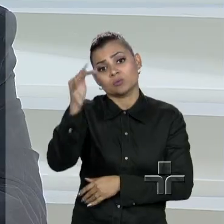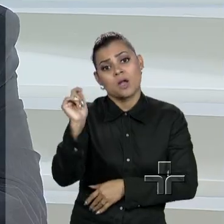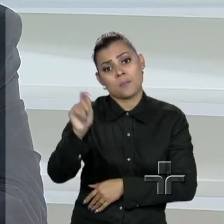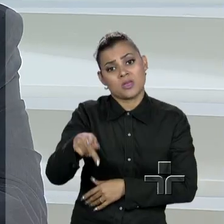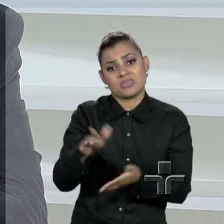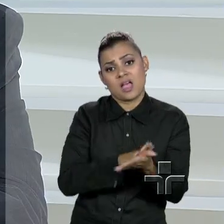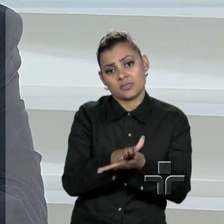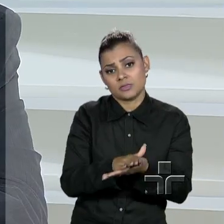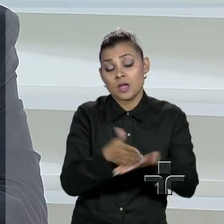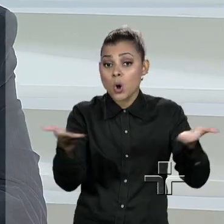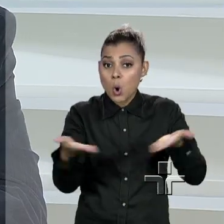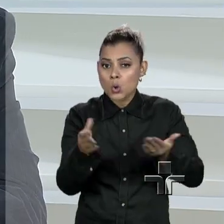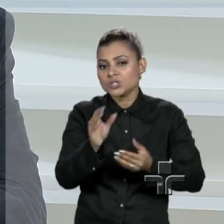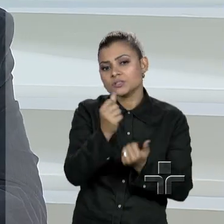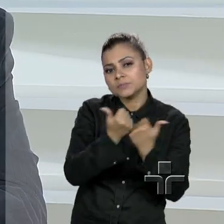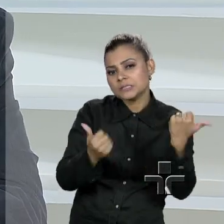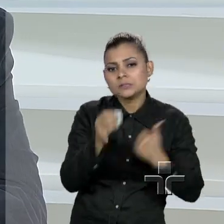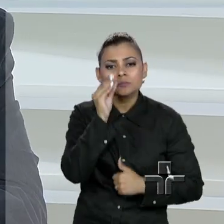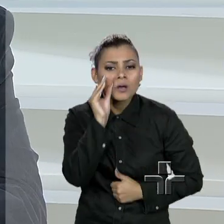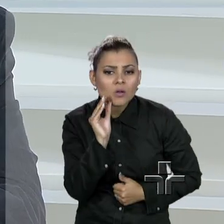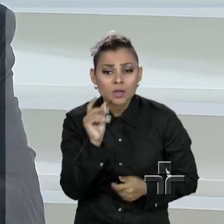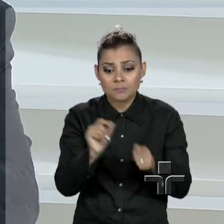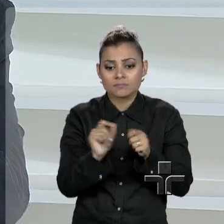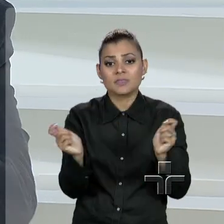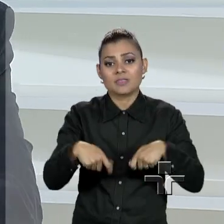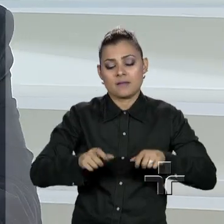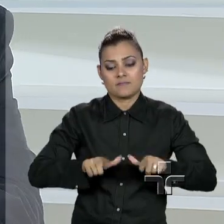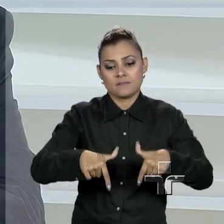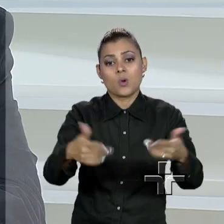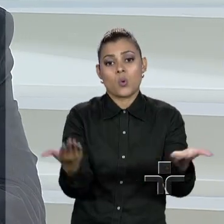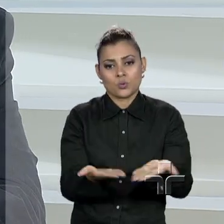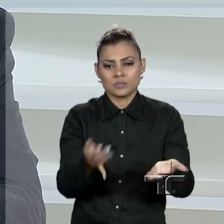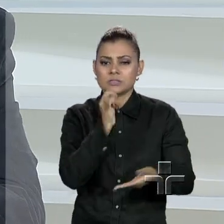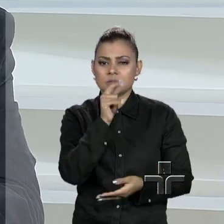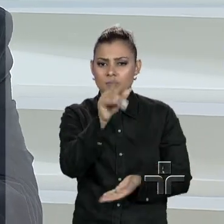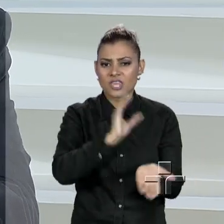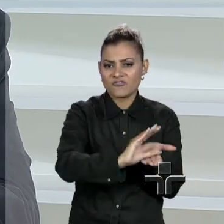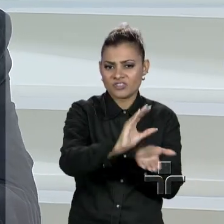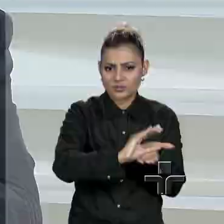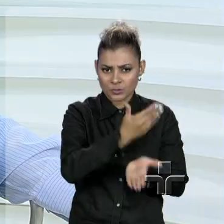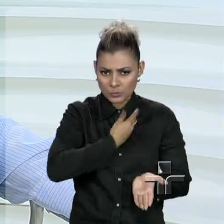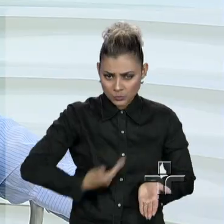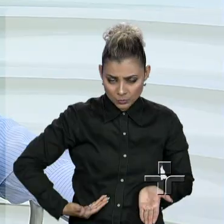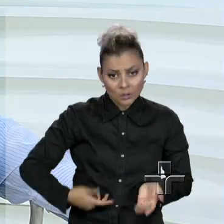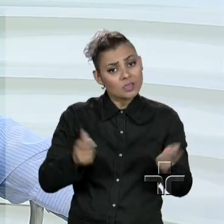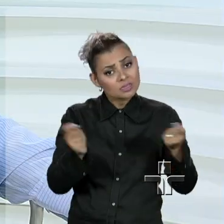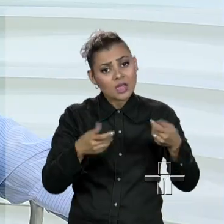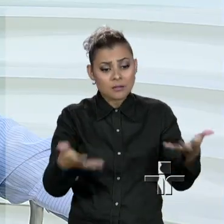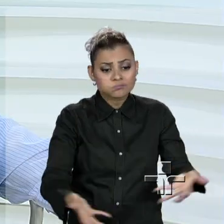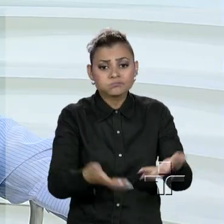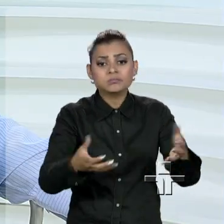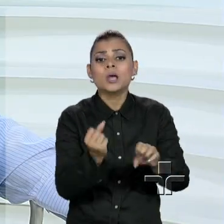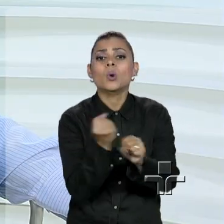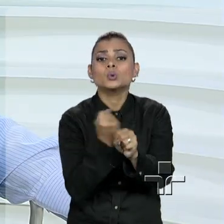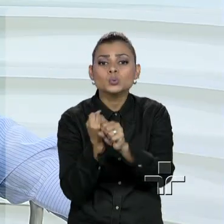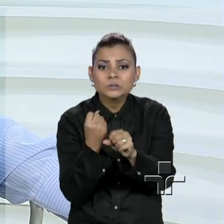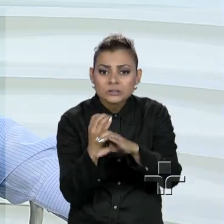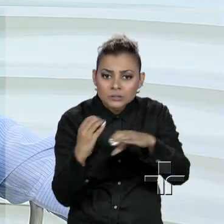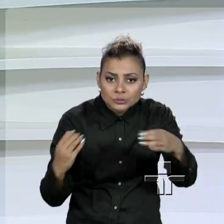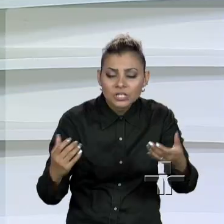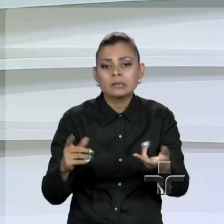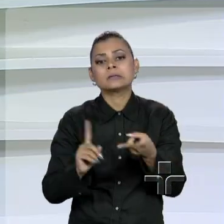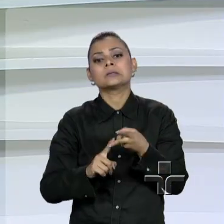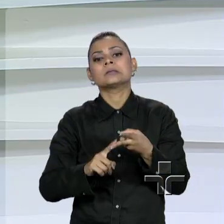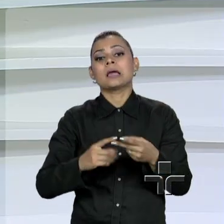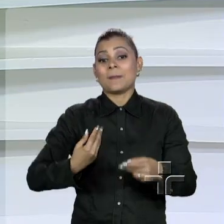poderia fazer hoje, em termos de medidas concretas? Por exemplo, o senhor falou em investimento público. Não poderia estimular a construção civil, retomar Minha Casa